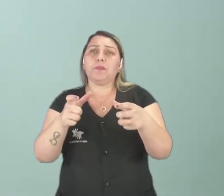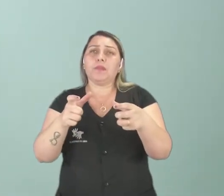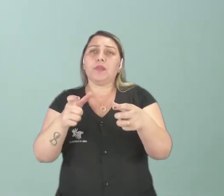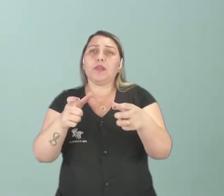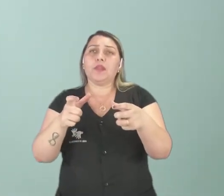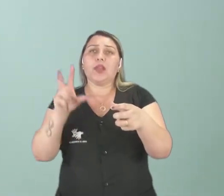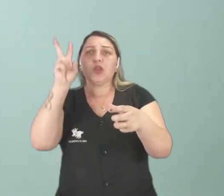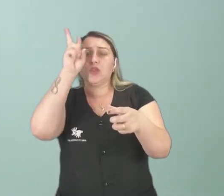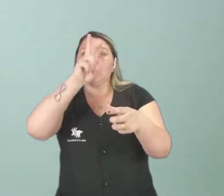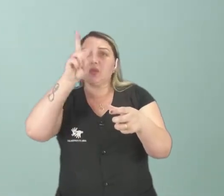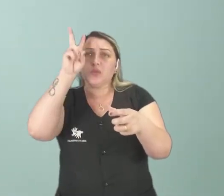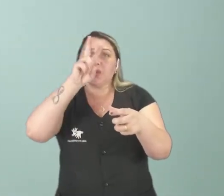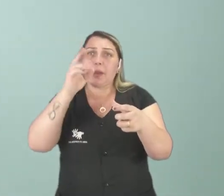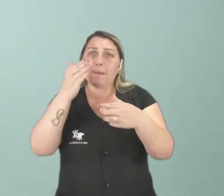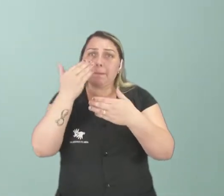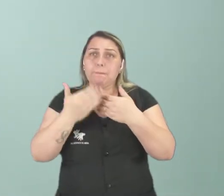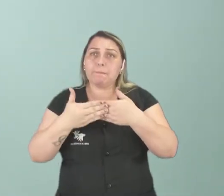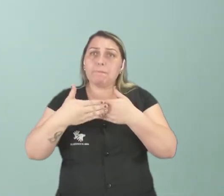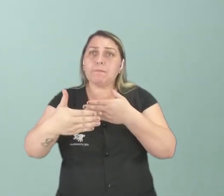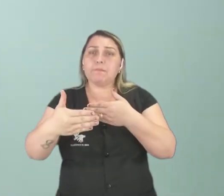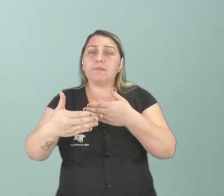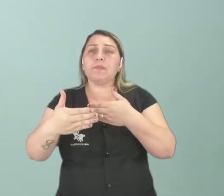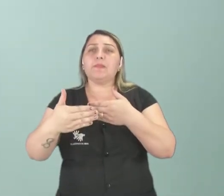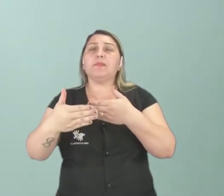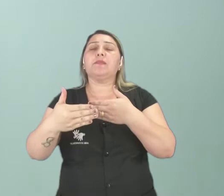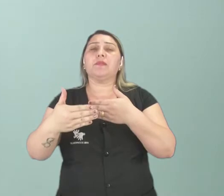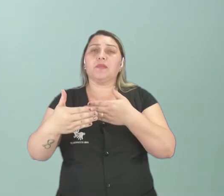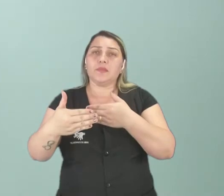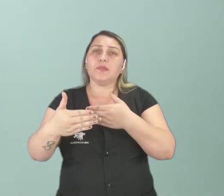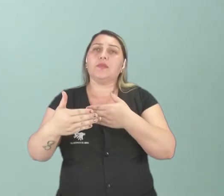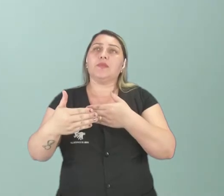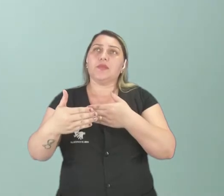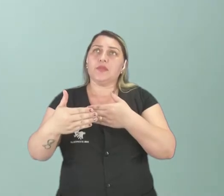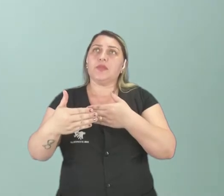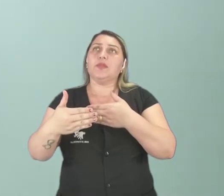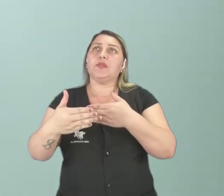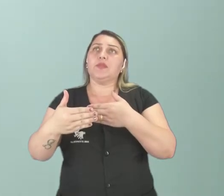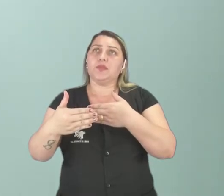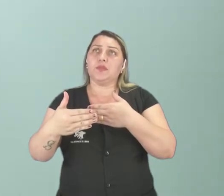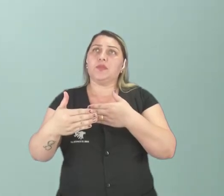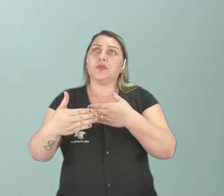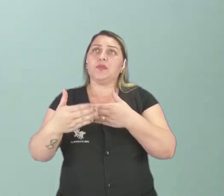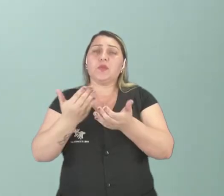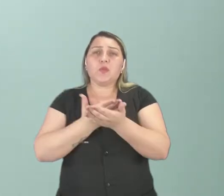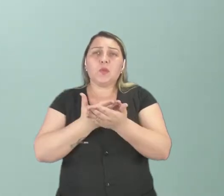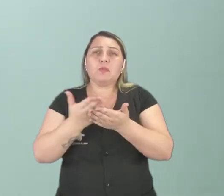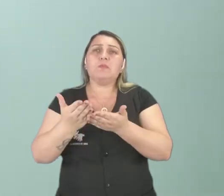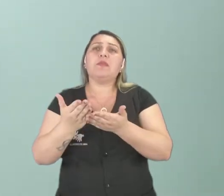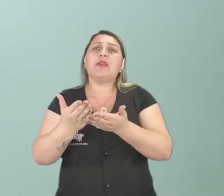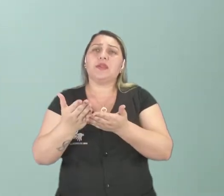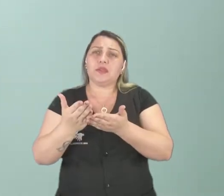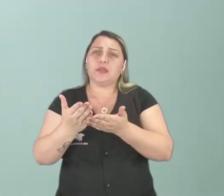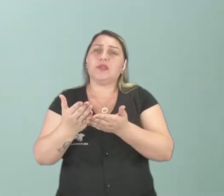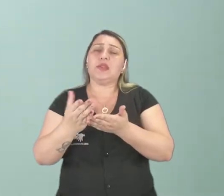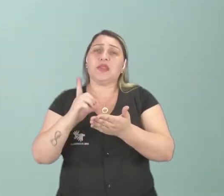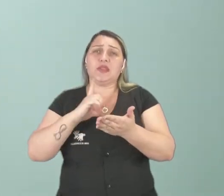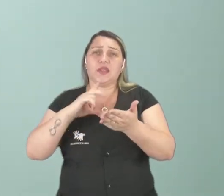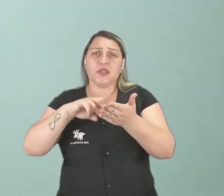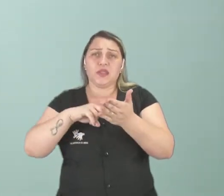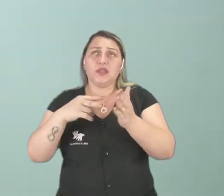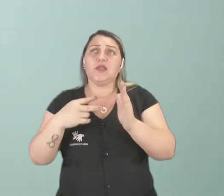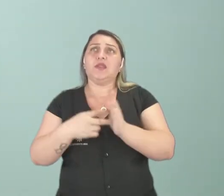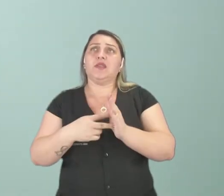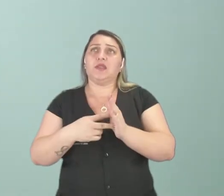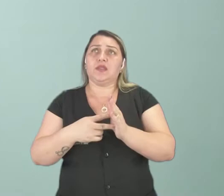toda a história, onde que tudo tem um motivo, tudo começa a ter sentido e